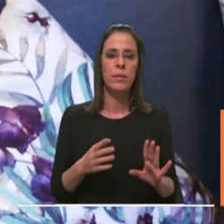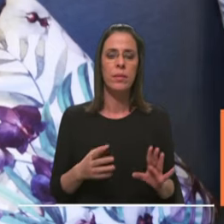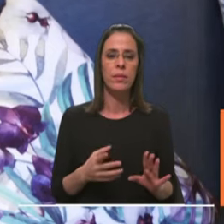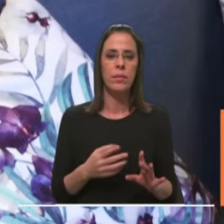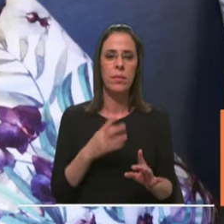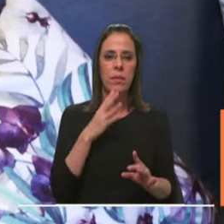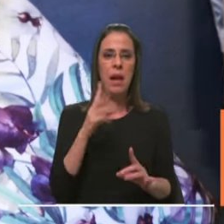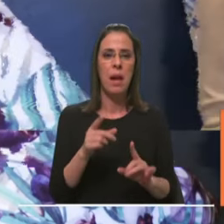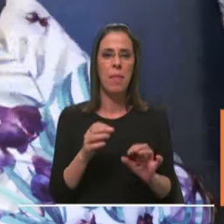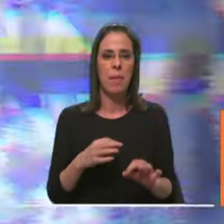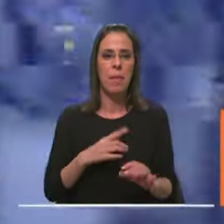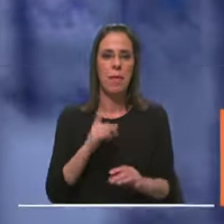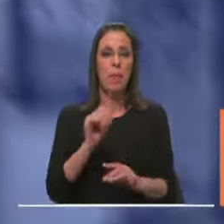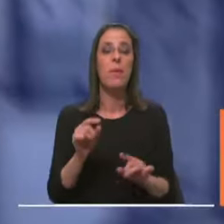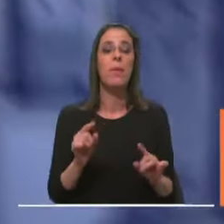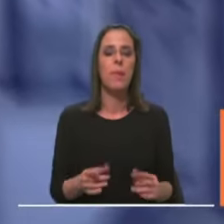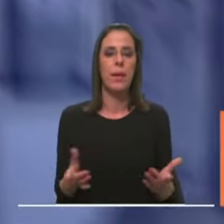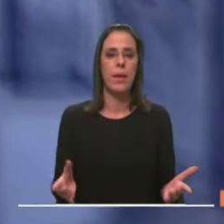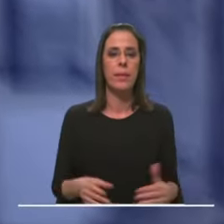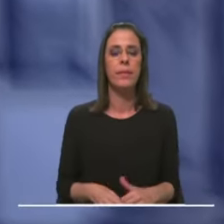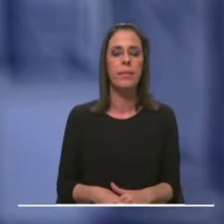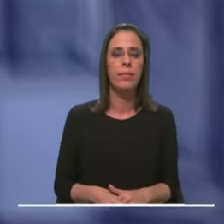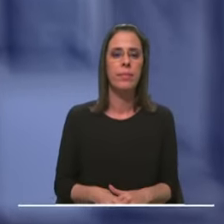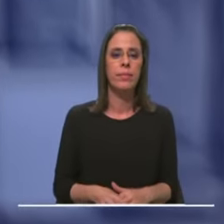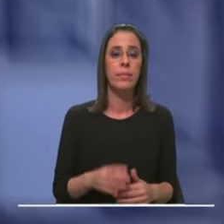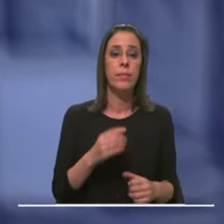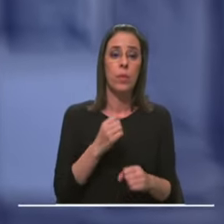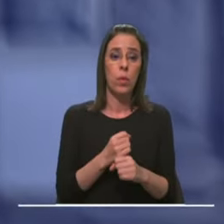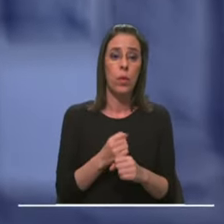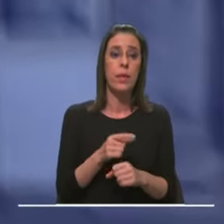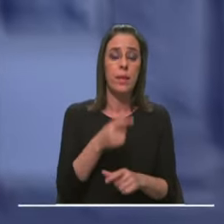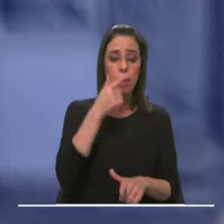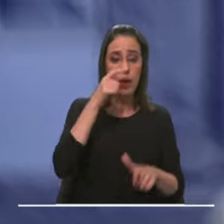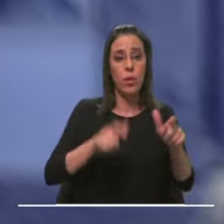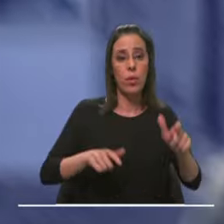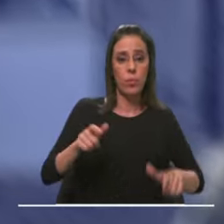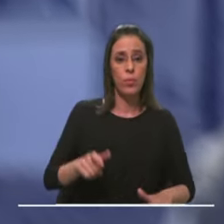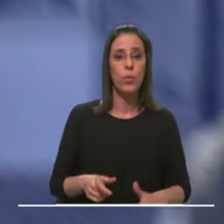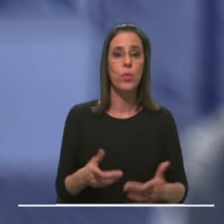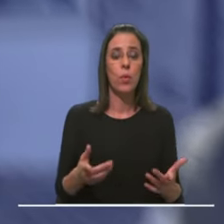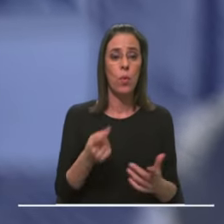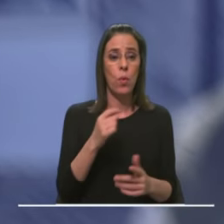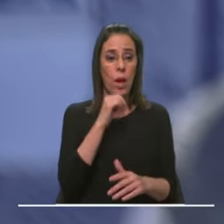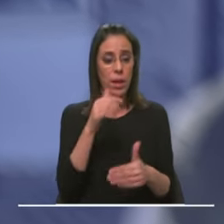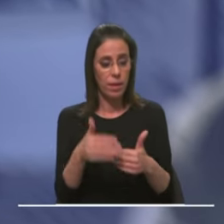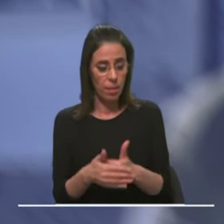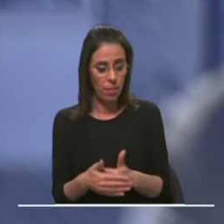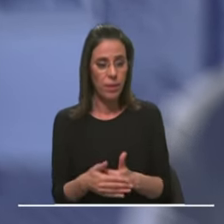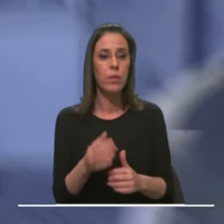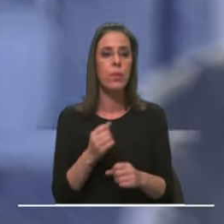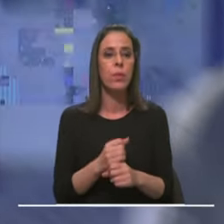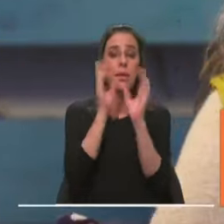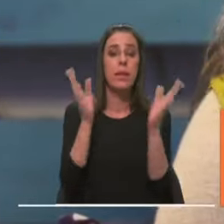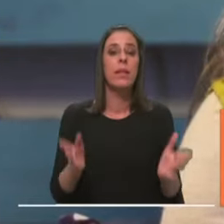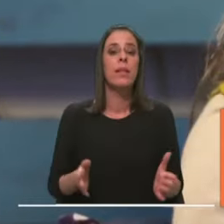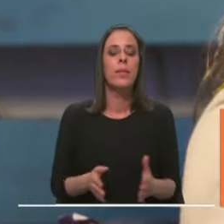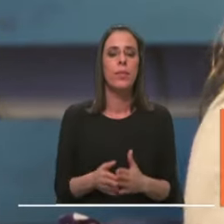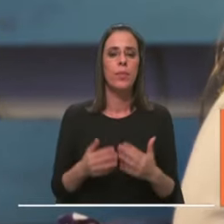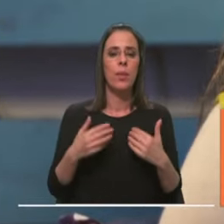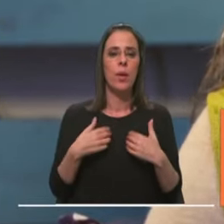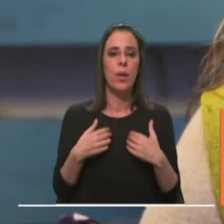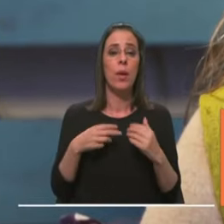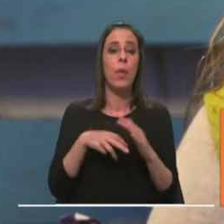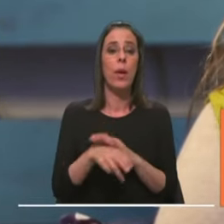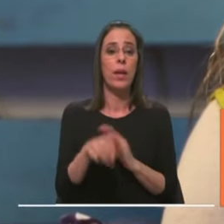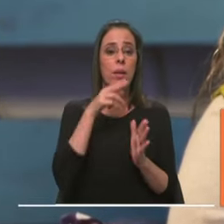s Acho que amanhã vou embora daqu Ah quando se trabalha com este tio de pessoas assim de que estamos quase a partir é um trabalho muito doloroso quando eu entro